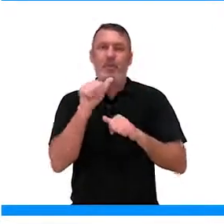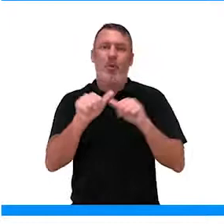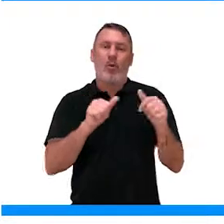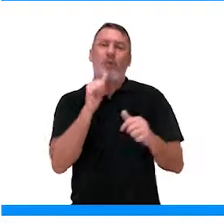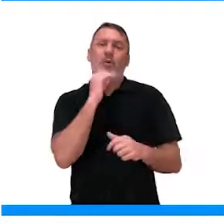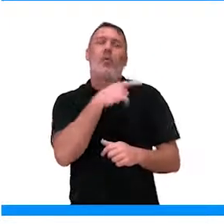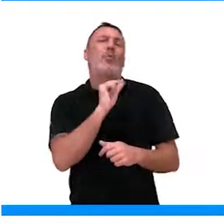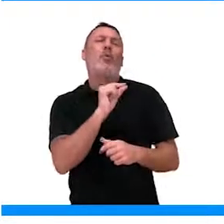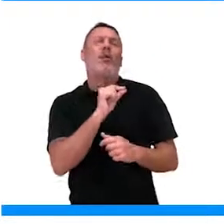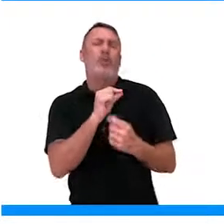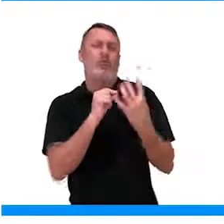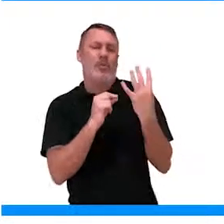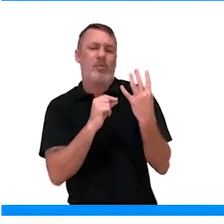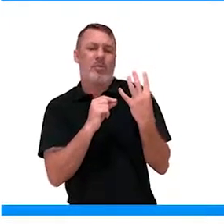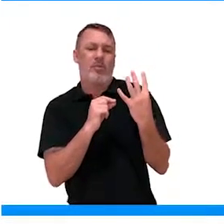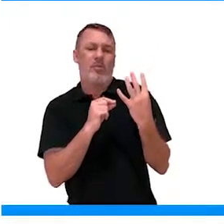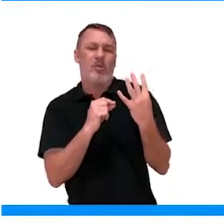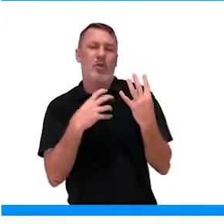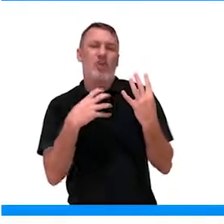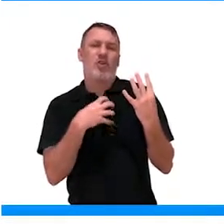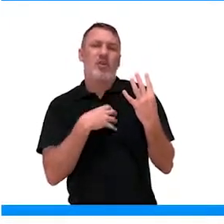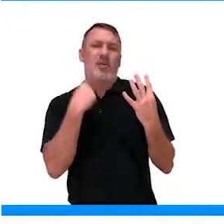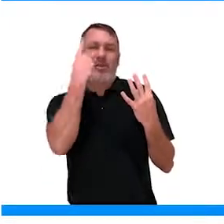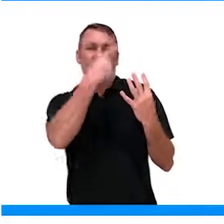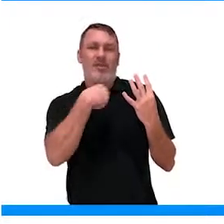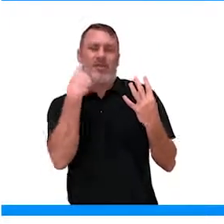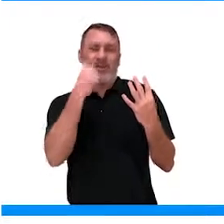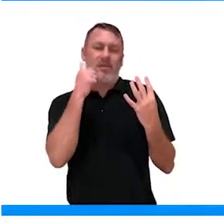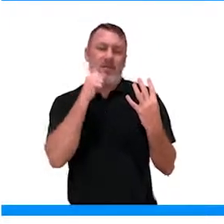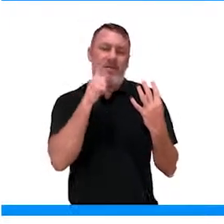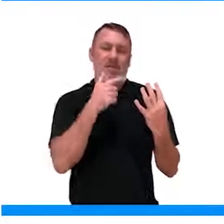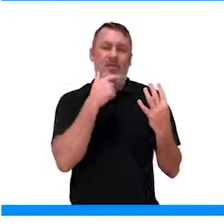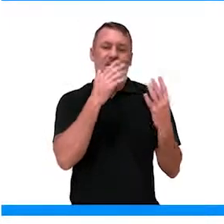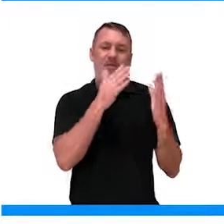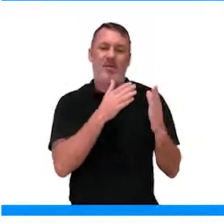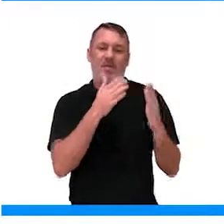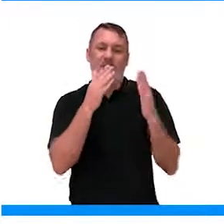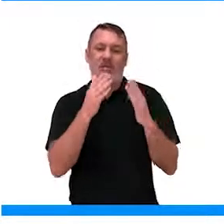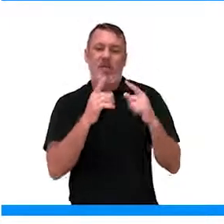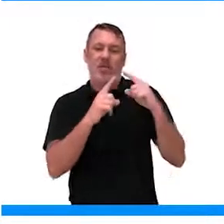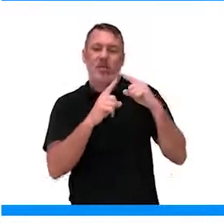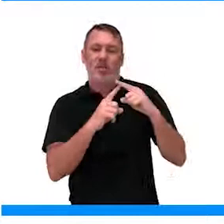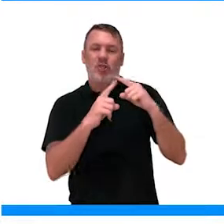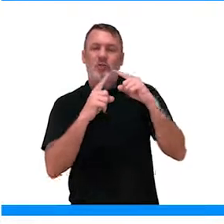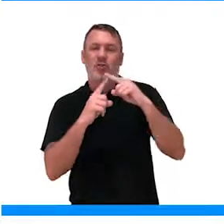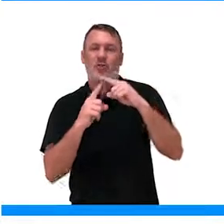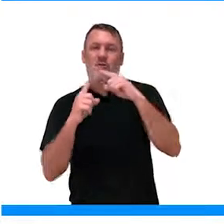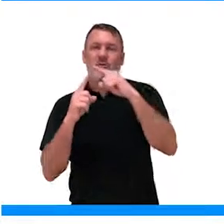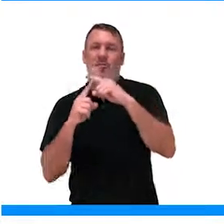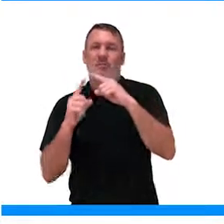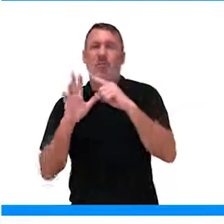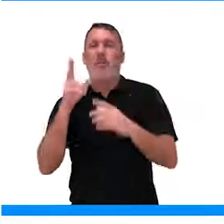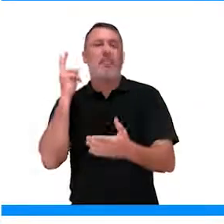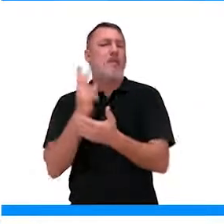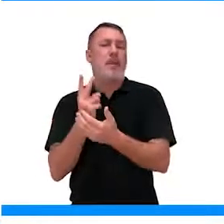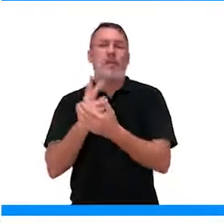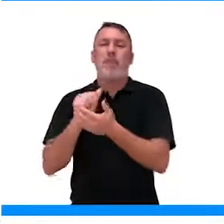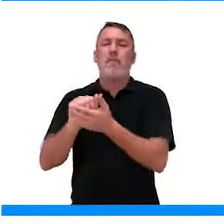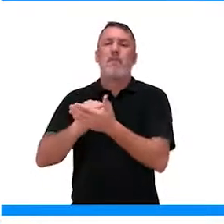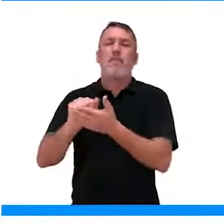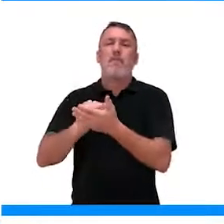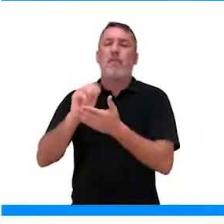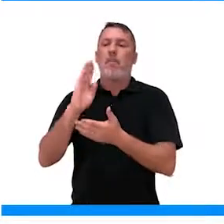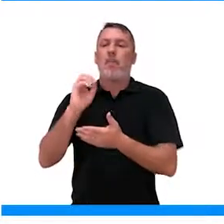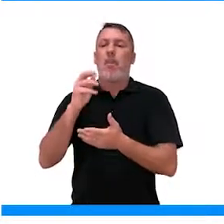trazendo essa ideia de que, né, em várias formas, no decorrer dos anos, de várias formas, você continua a mesma coisa. Ou